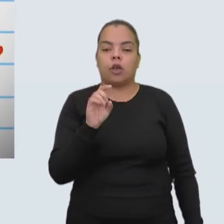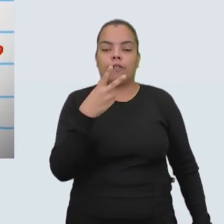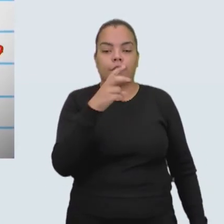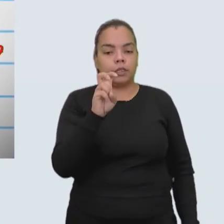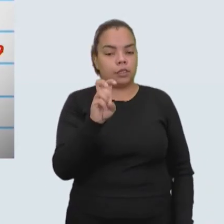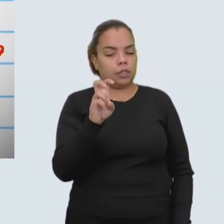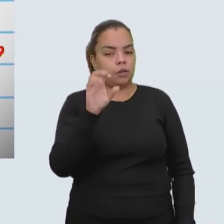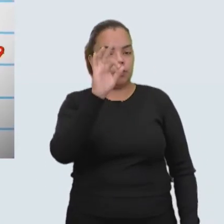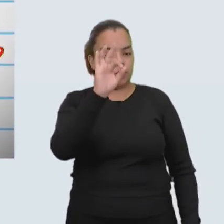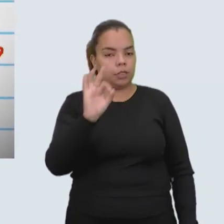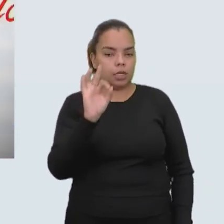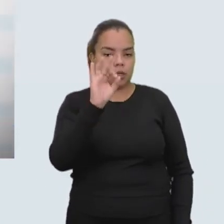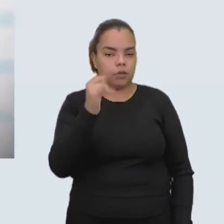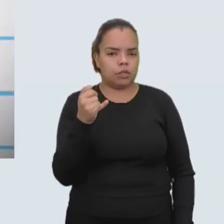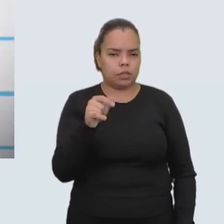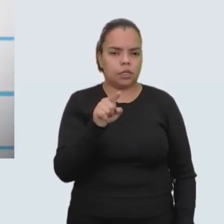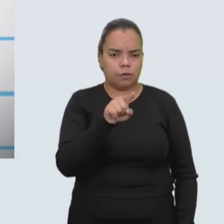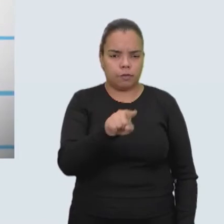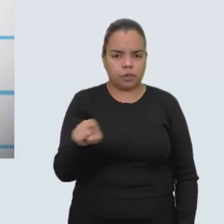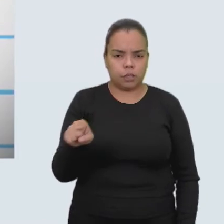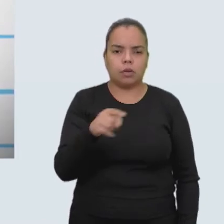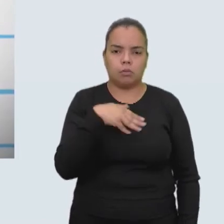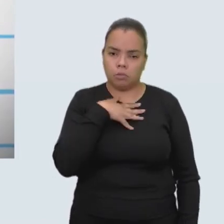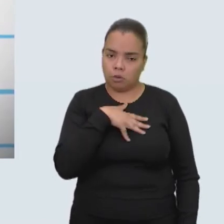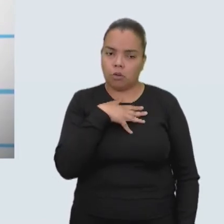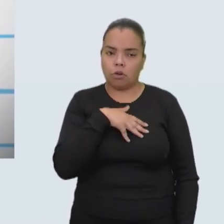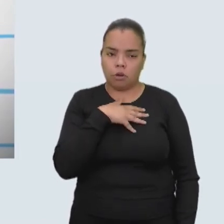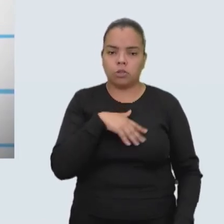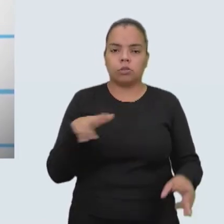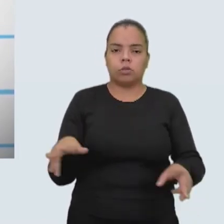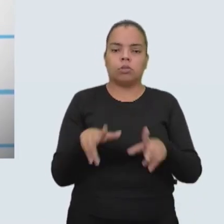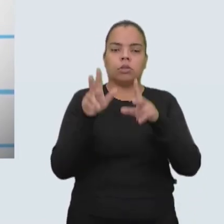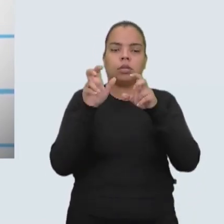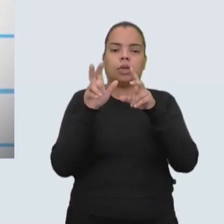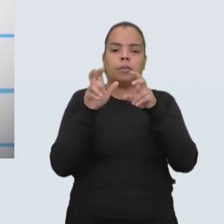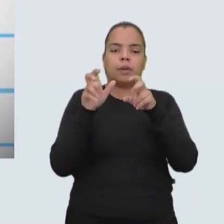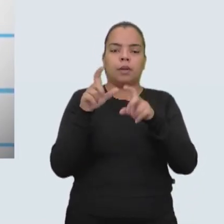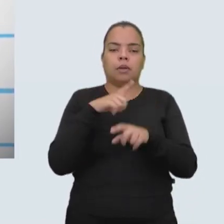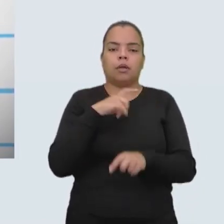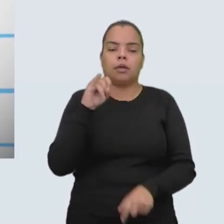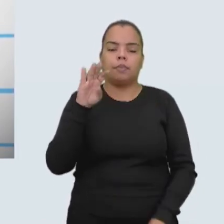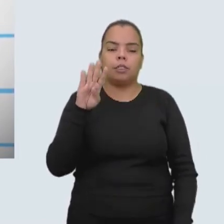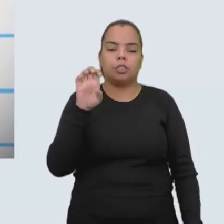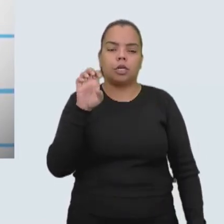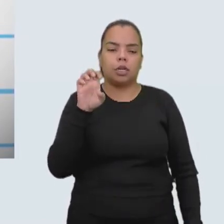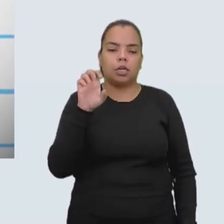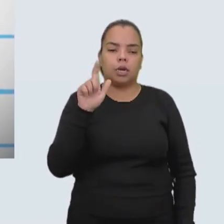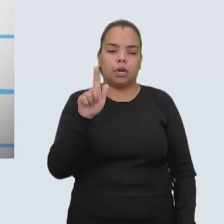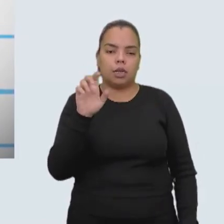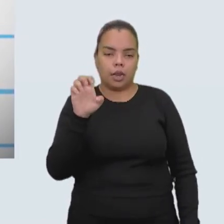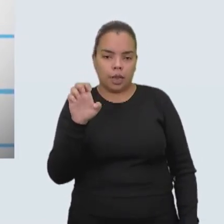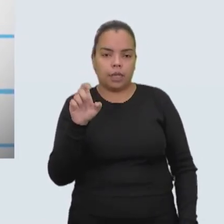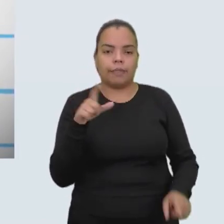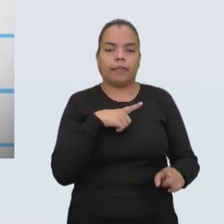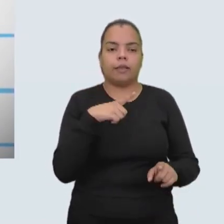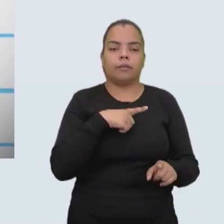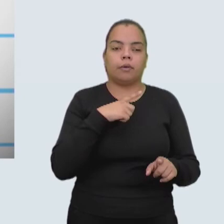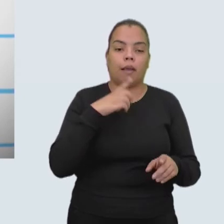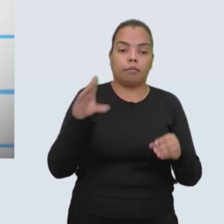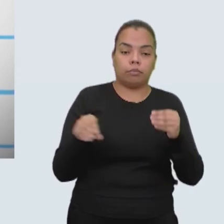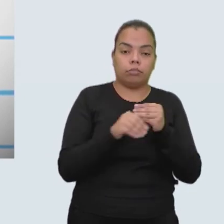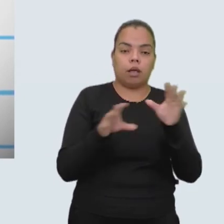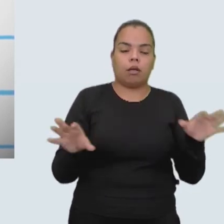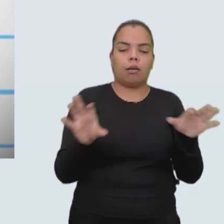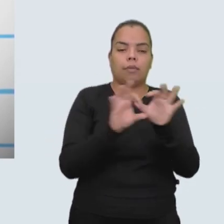Se você se interessou pelo tema, o IBGE, em parceria com a Secretaria de Políticas para as Mulheres e o Ministério do Desenvolvimento